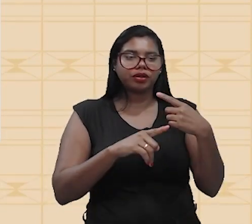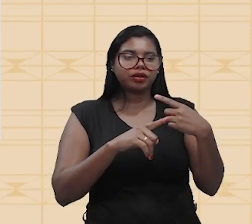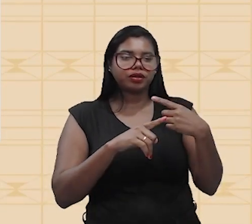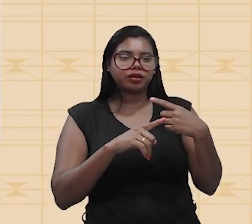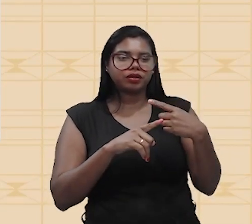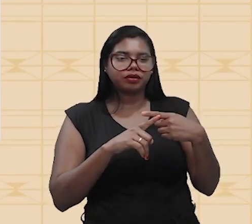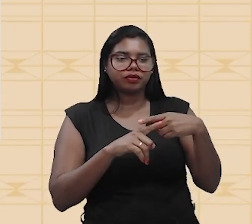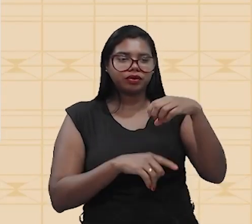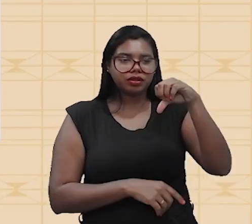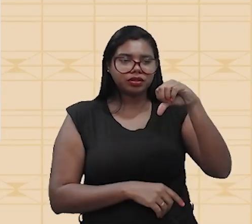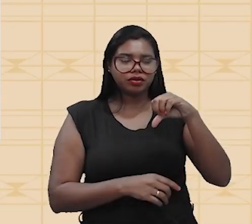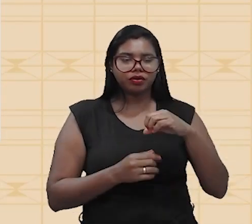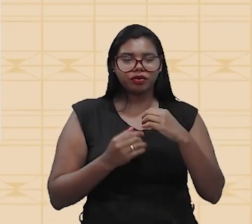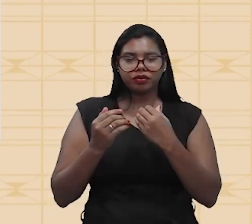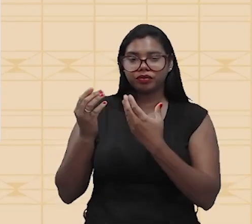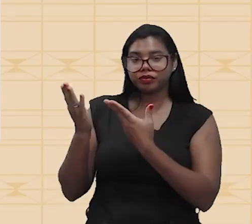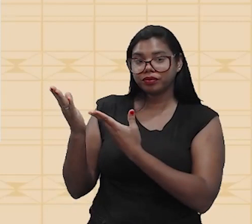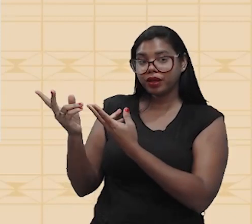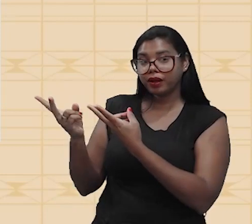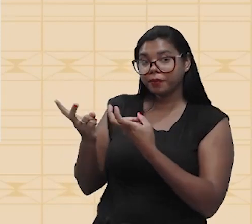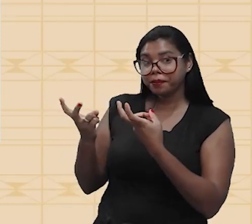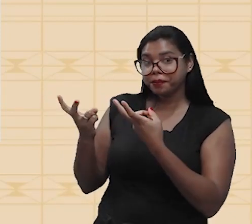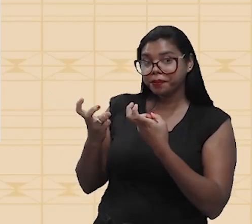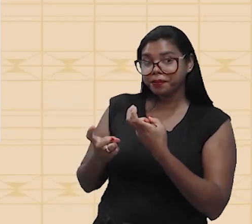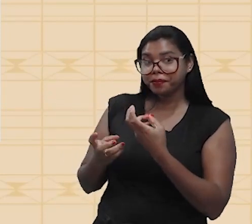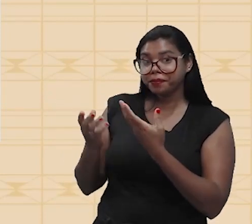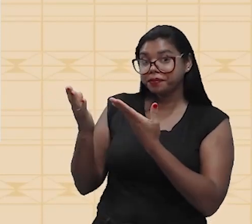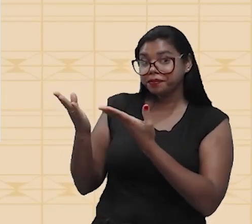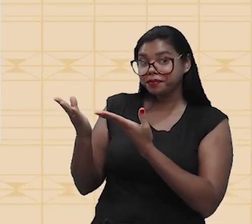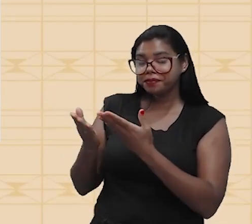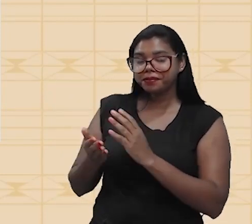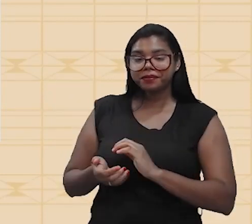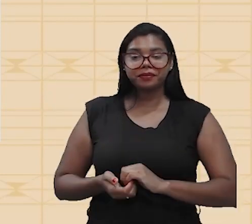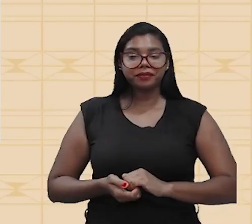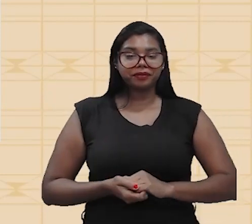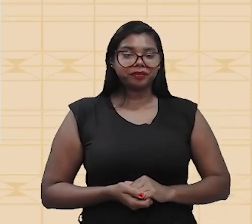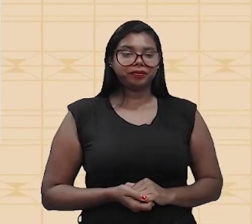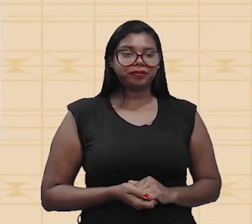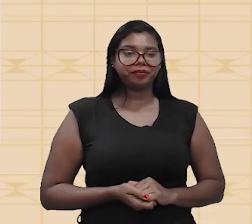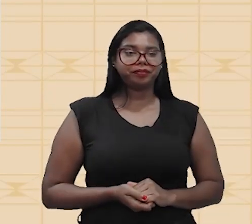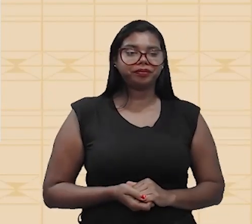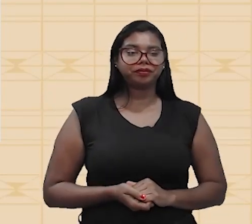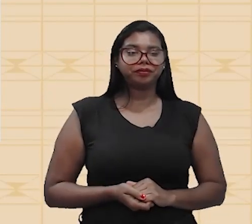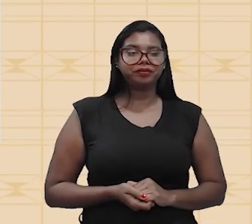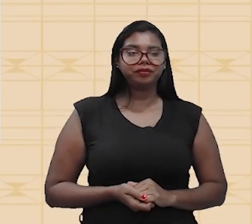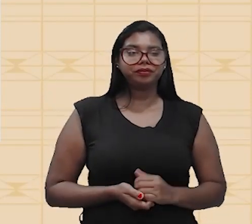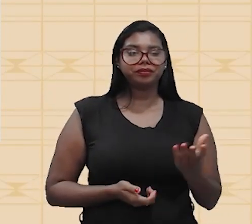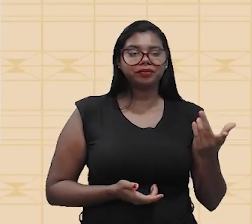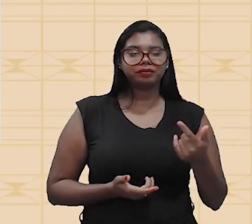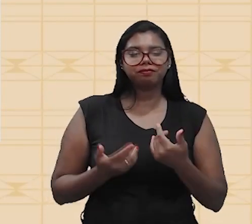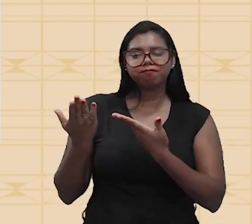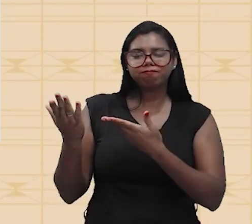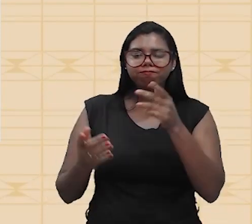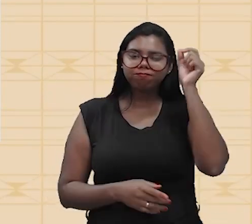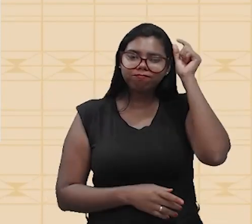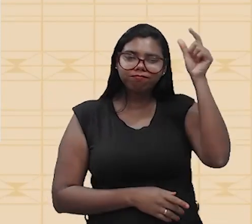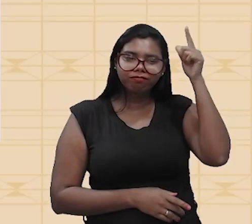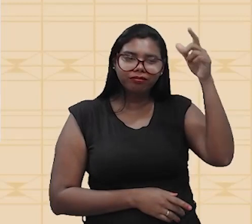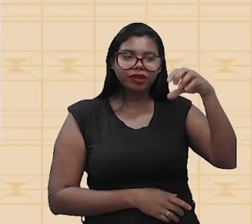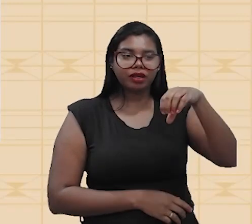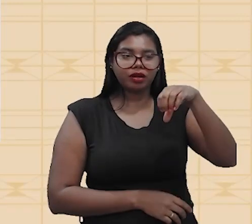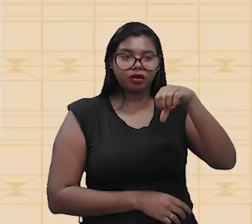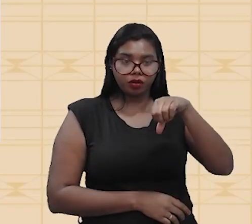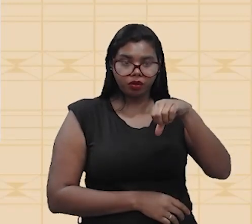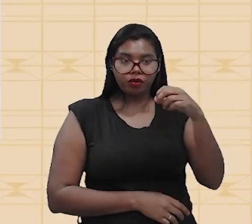9. Percebestes? Então vê, quanto dá aí a ideia do 9 ao